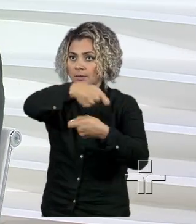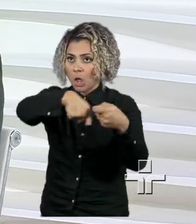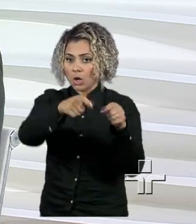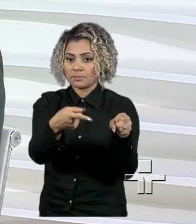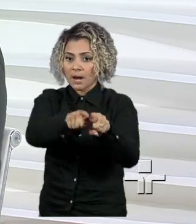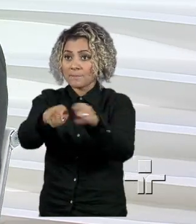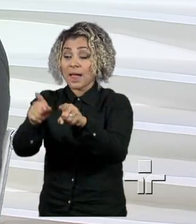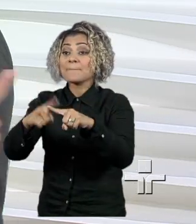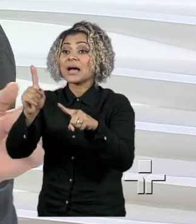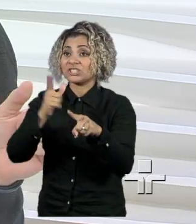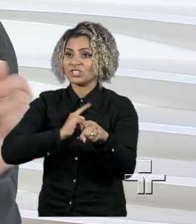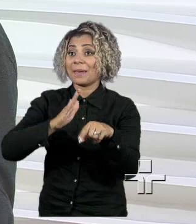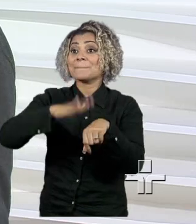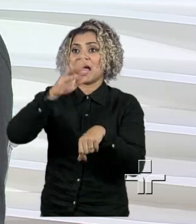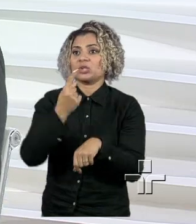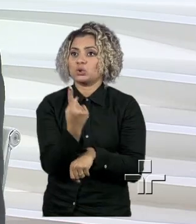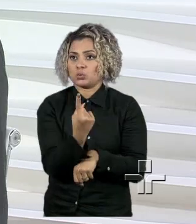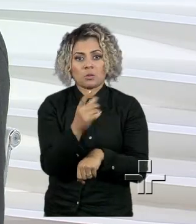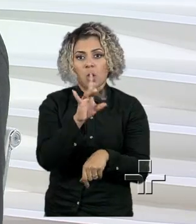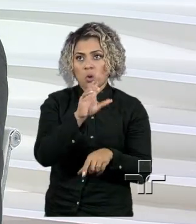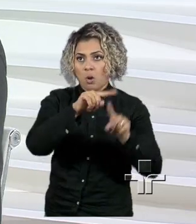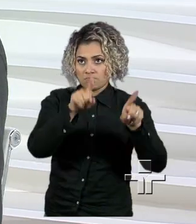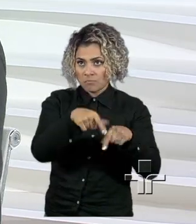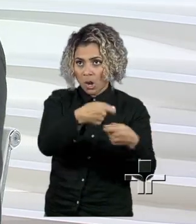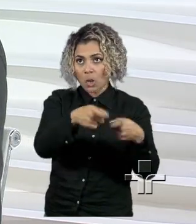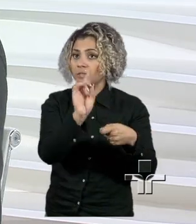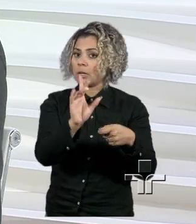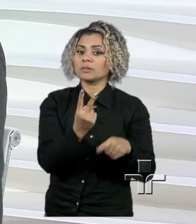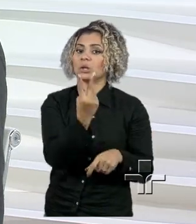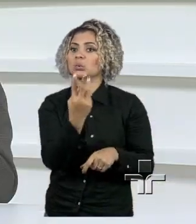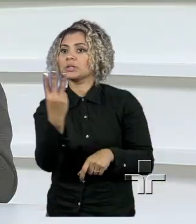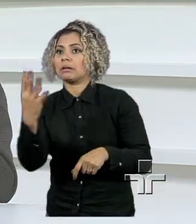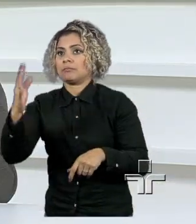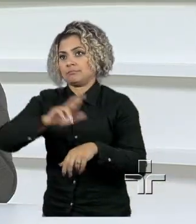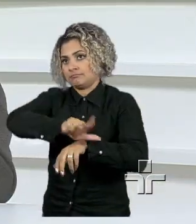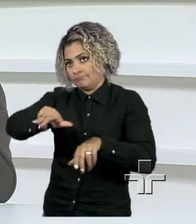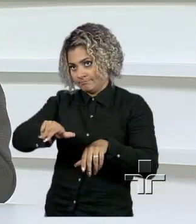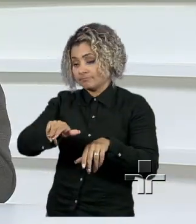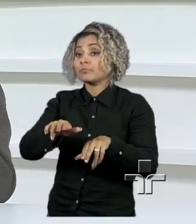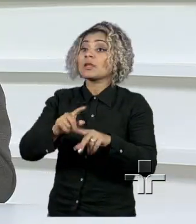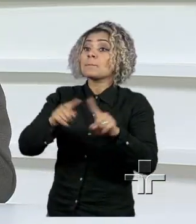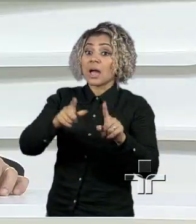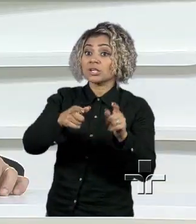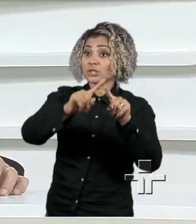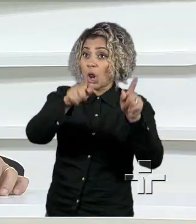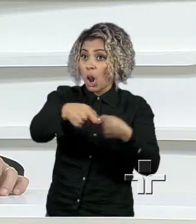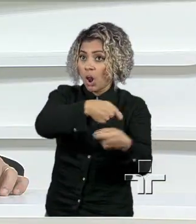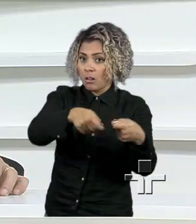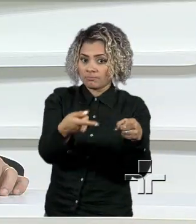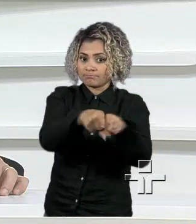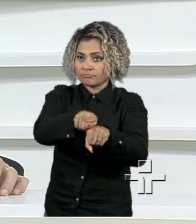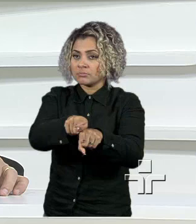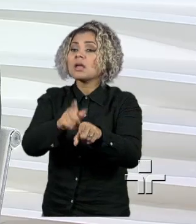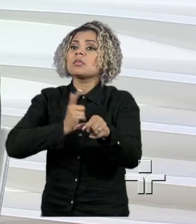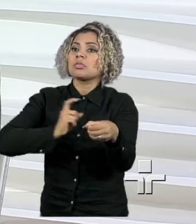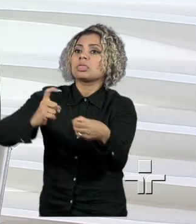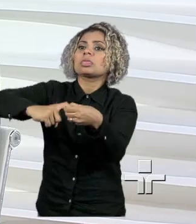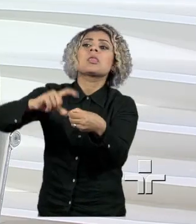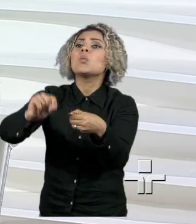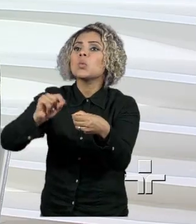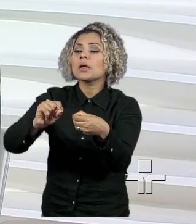unidade. Uma coisa muito relevante, Wilson e Ricardo, é que o sistema de franquia, ele aumenta de